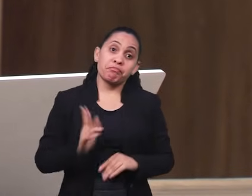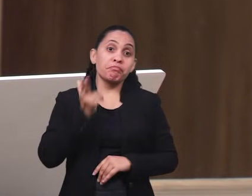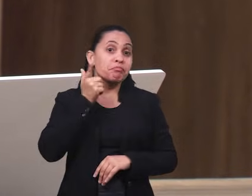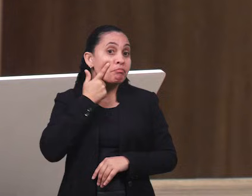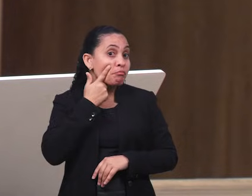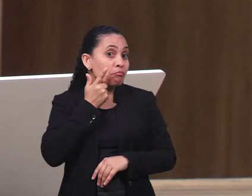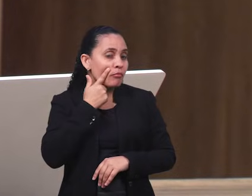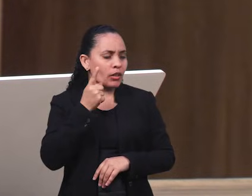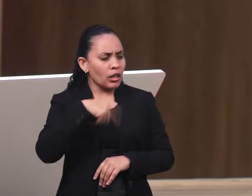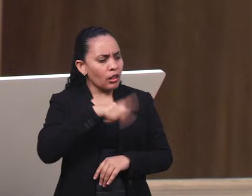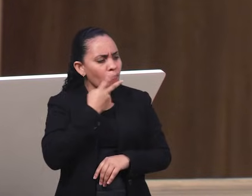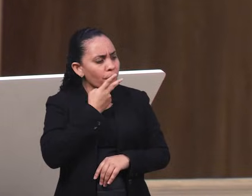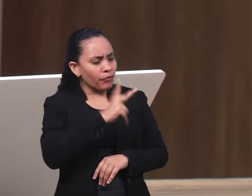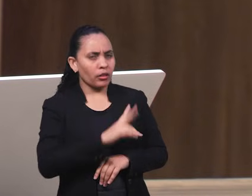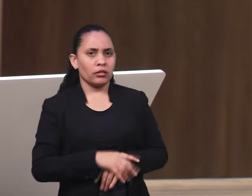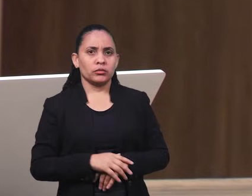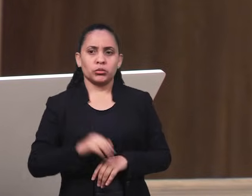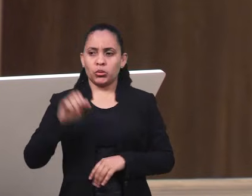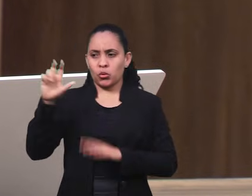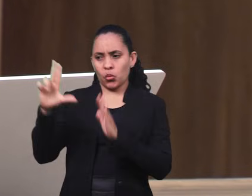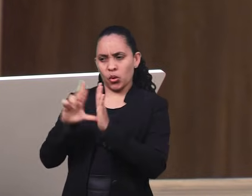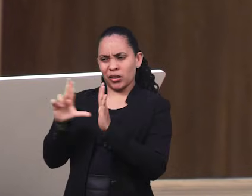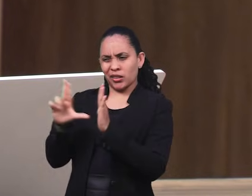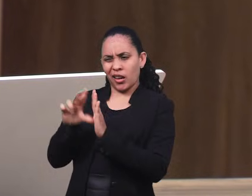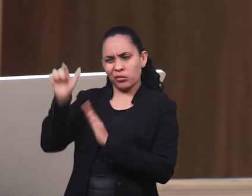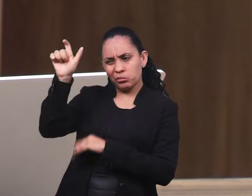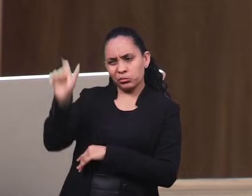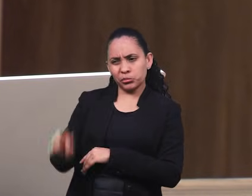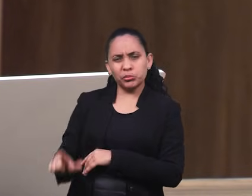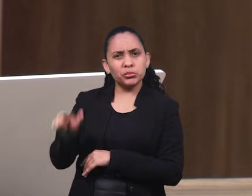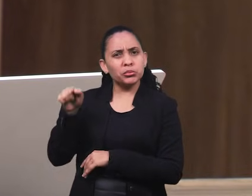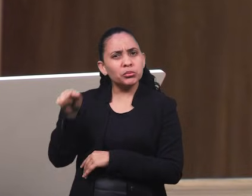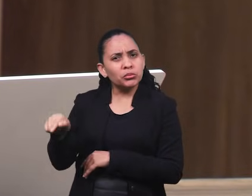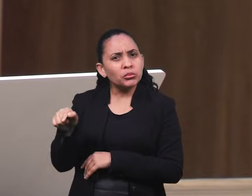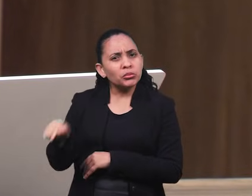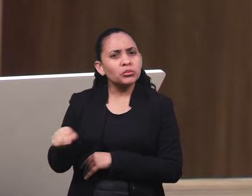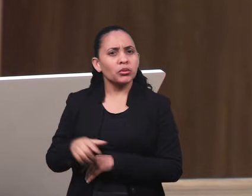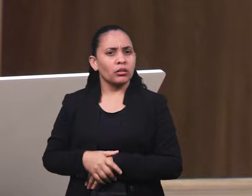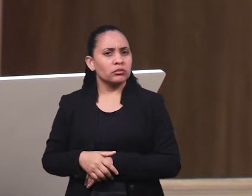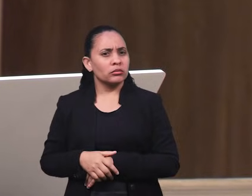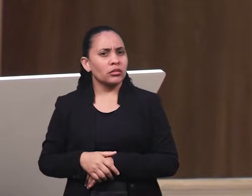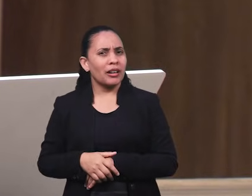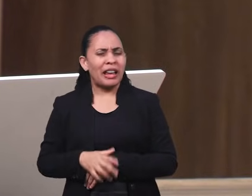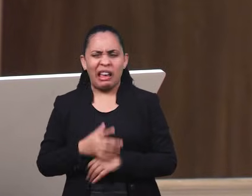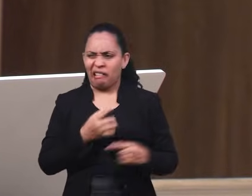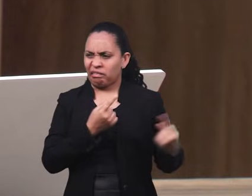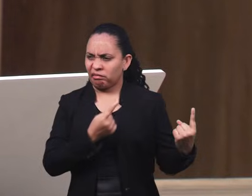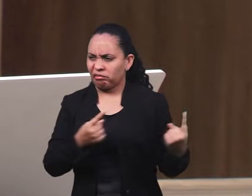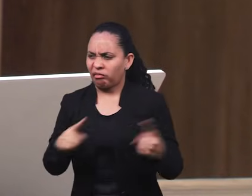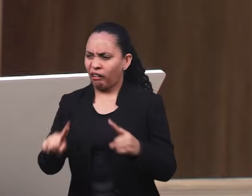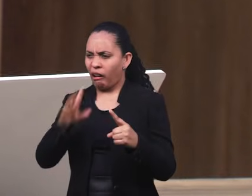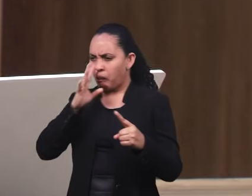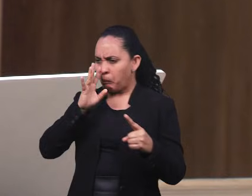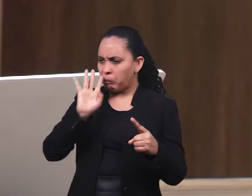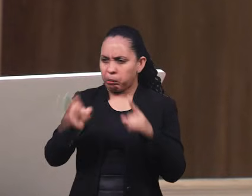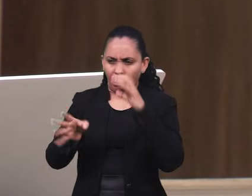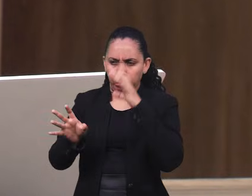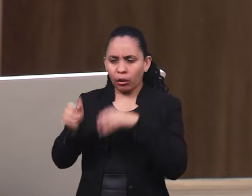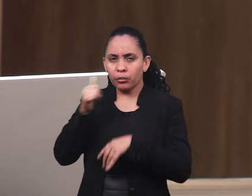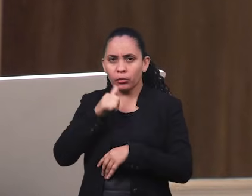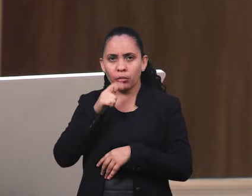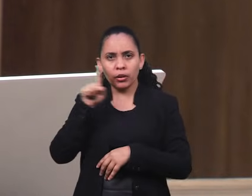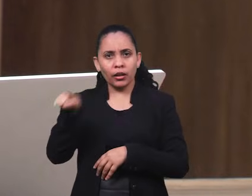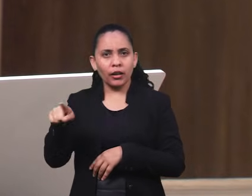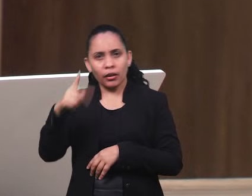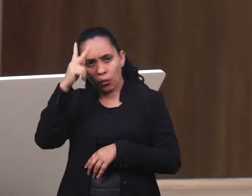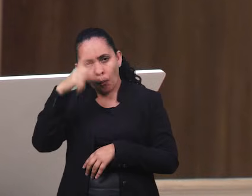só, o que eles caluniavam Lutero não é brincadeira não. Eles falavam que Lutero era um monge louco, eles atacavam ele por causa da sua mulher,